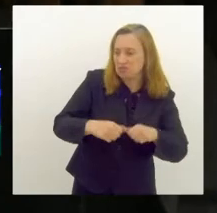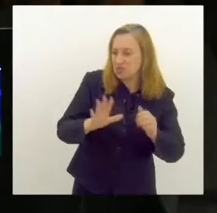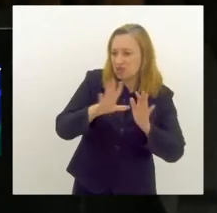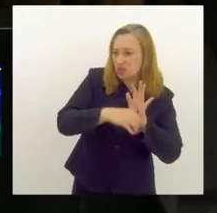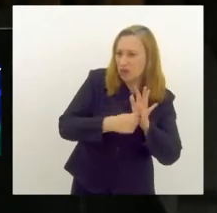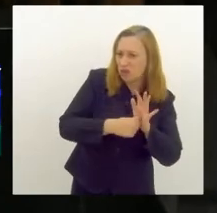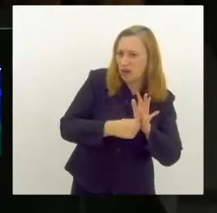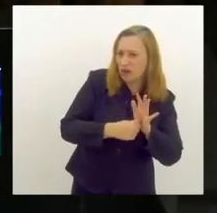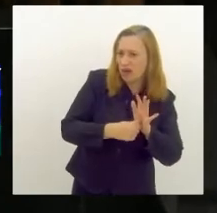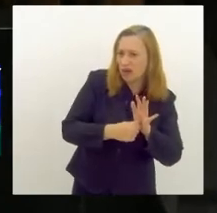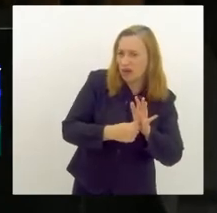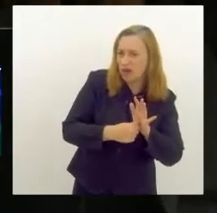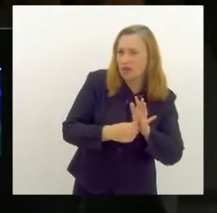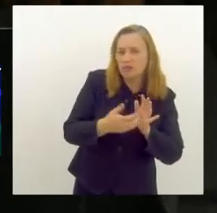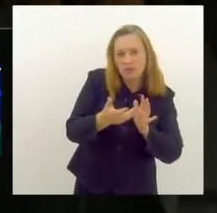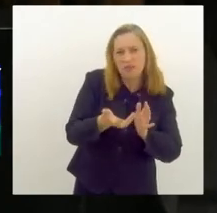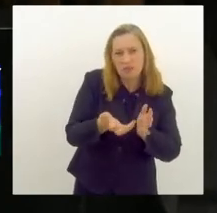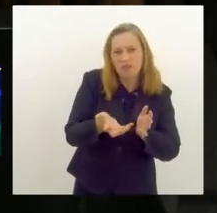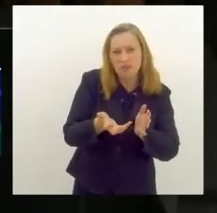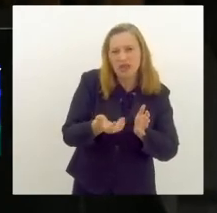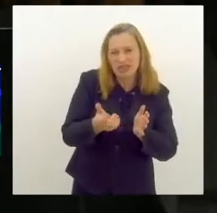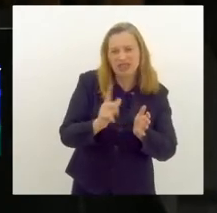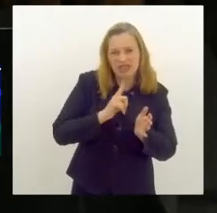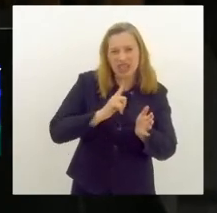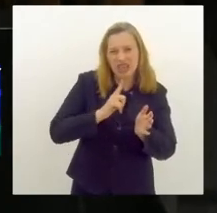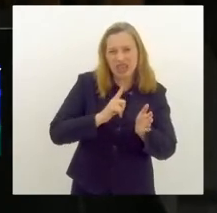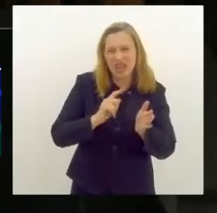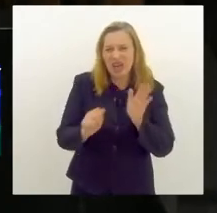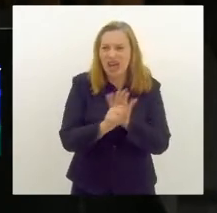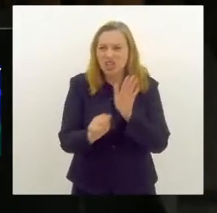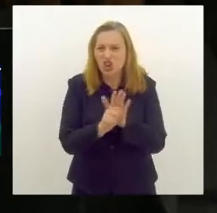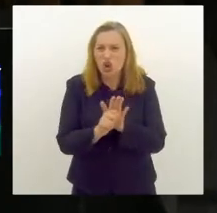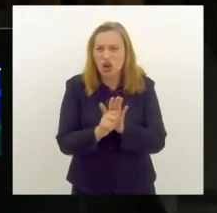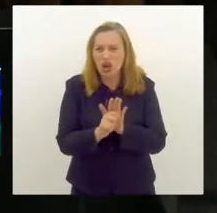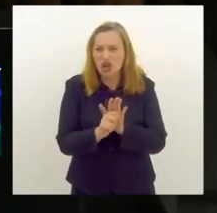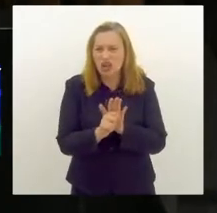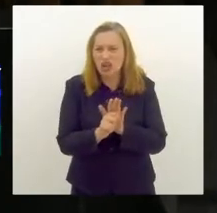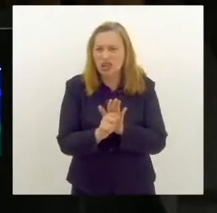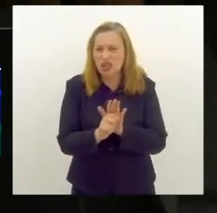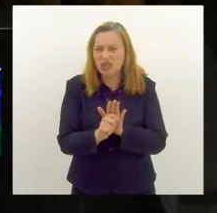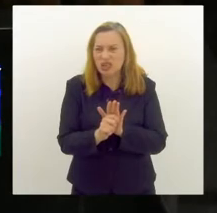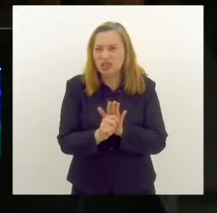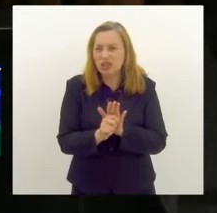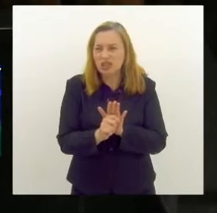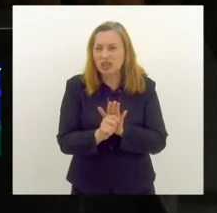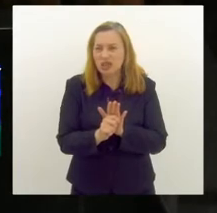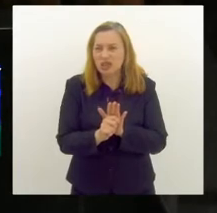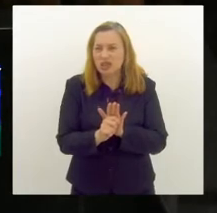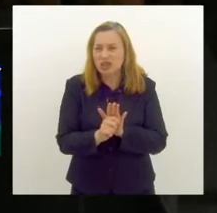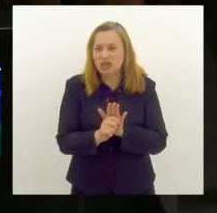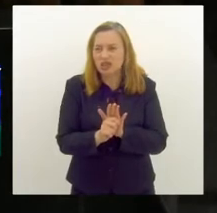mas rouba para poder ter aquela droga, aquela porcaria. E